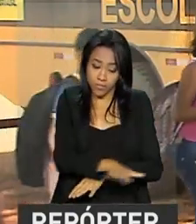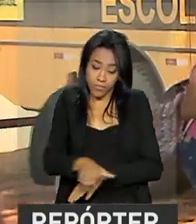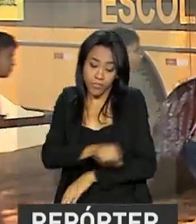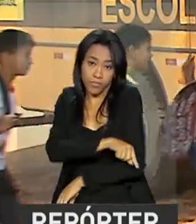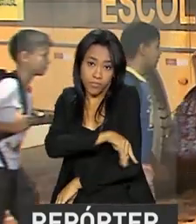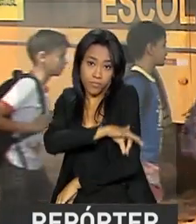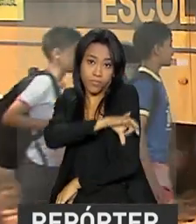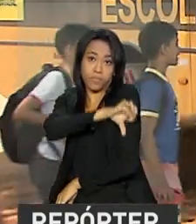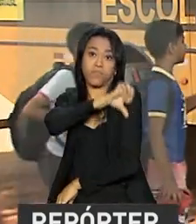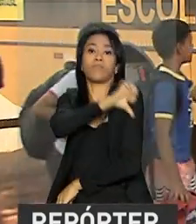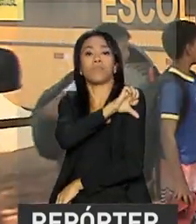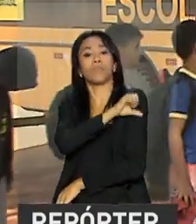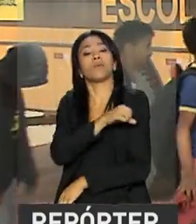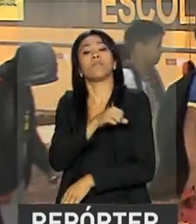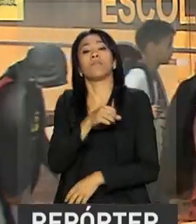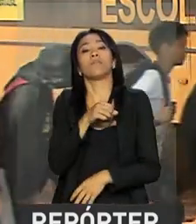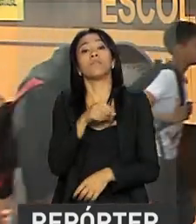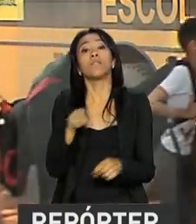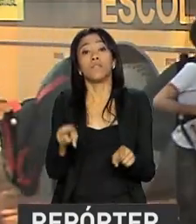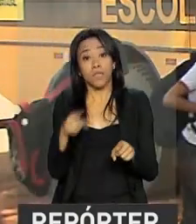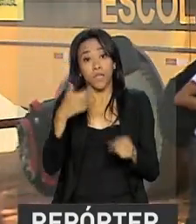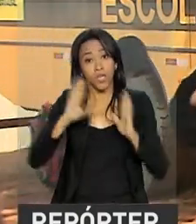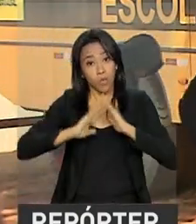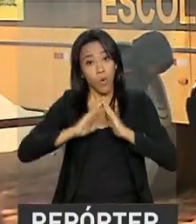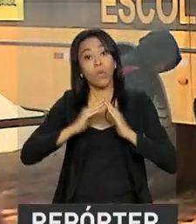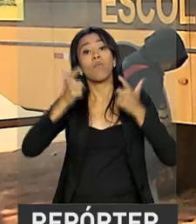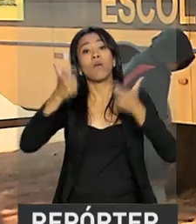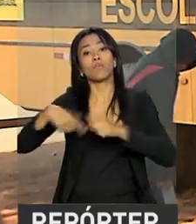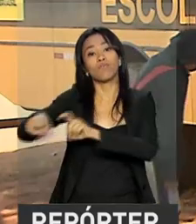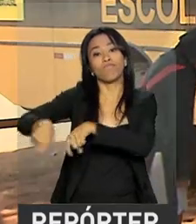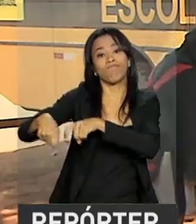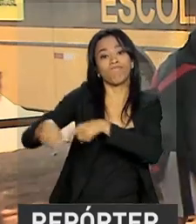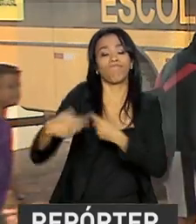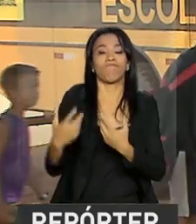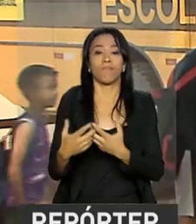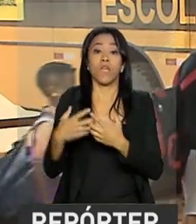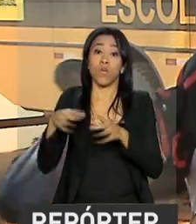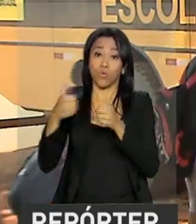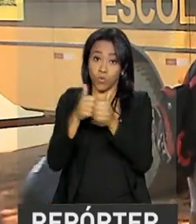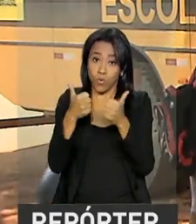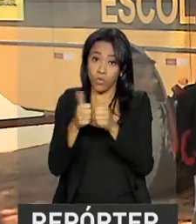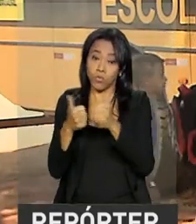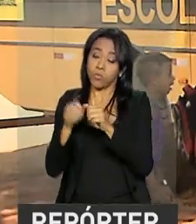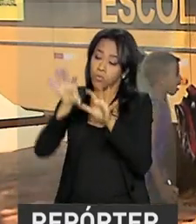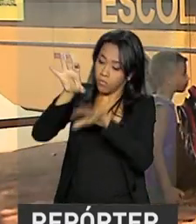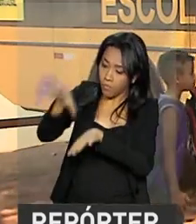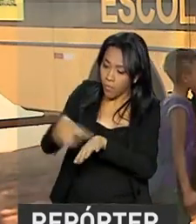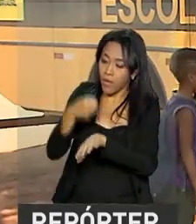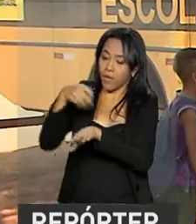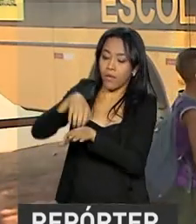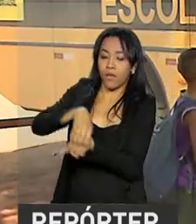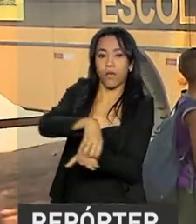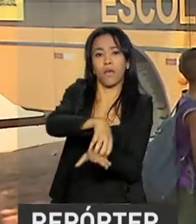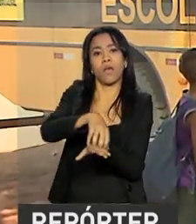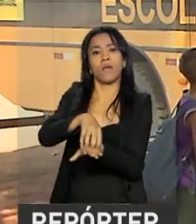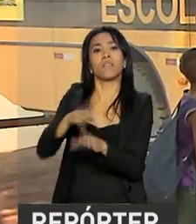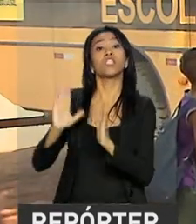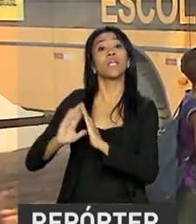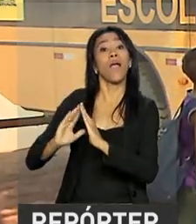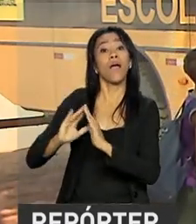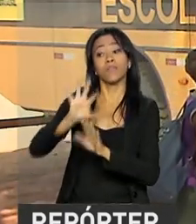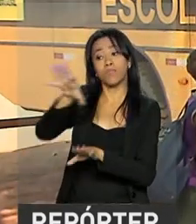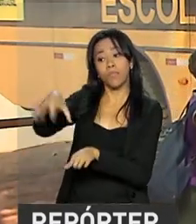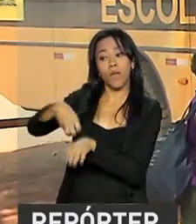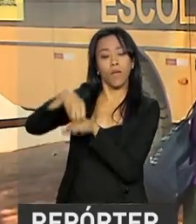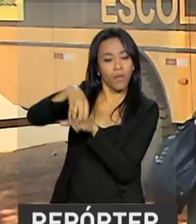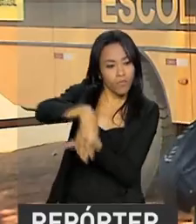séries iniciais do ensino fundamental que moram no campo. Os veículos buscam as crianças na porta de casa no período da manhã